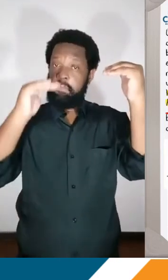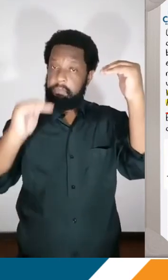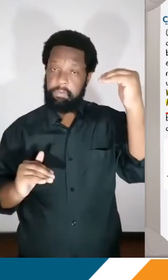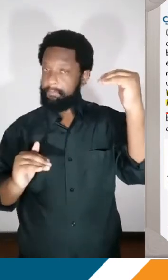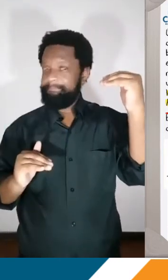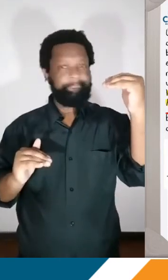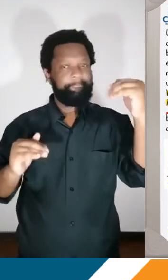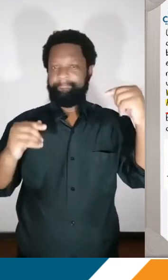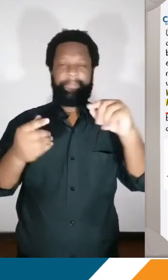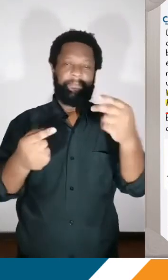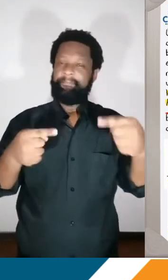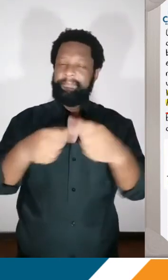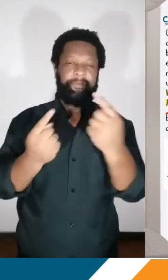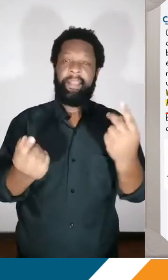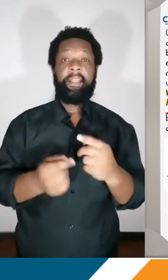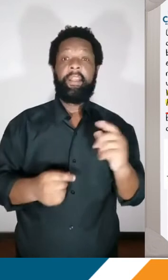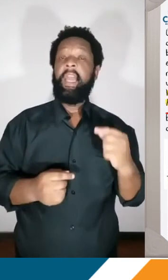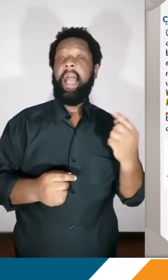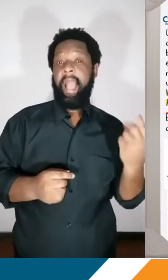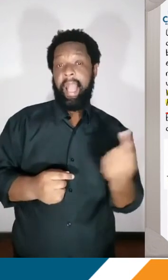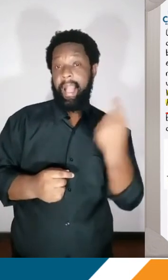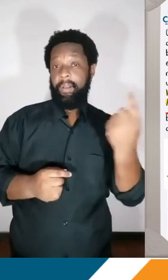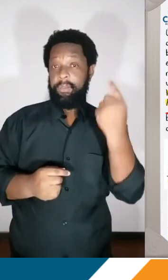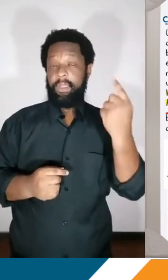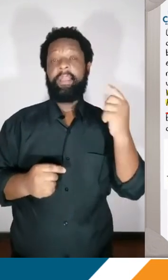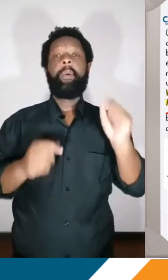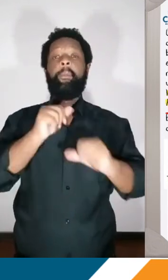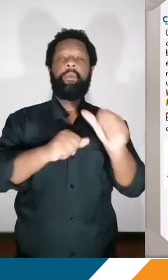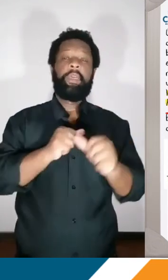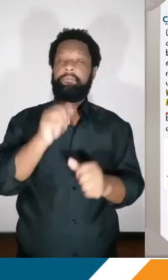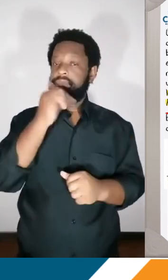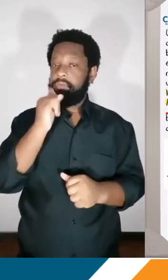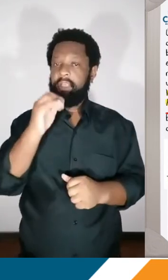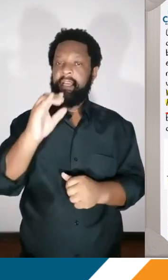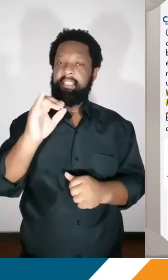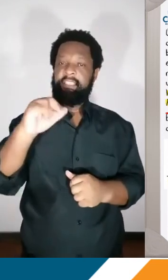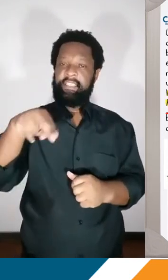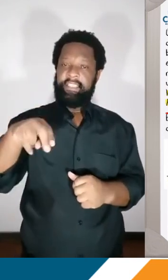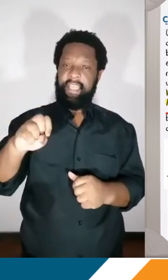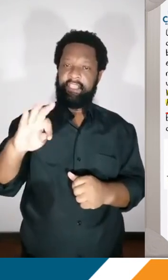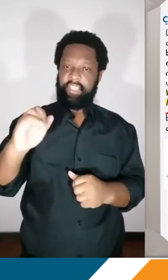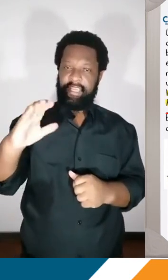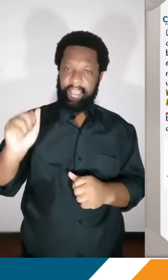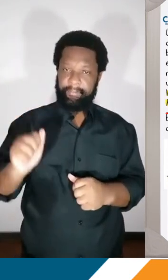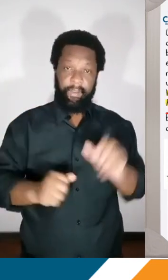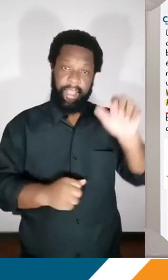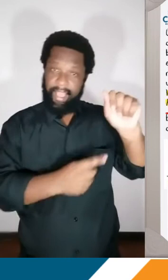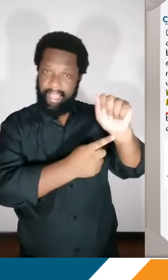diminui. E não é bem assim. Quando essa altura aumenta, a gente começa, né, a transformar em energia cinética. Então, não é letra